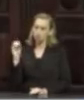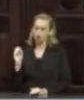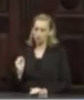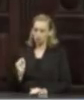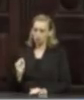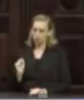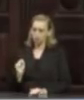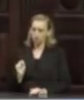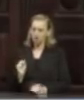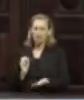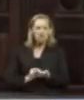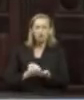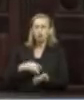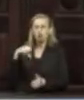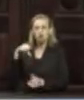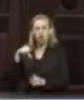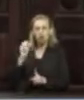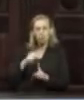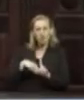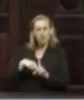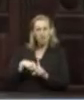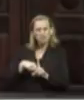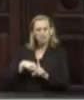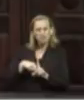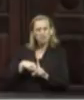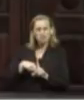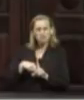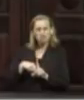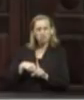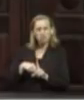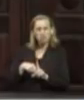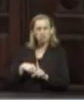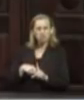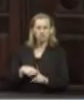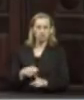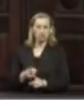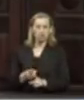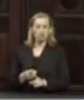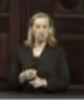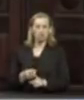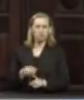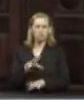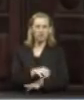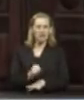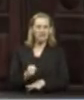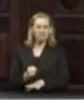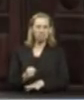prioridade, faltando 9 meses para o fim do calendário oficial. Pegar 3 bilhões.